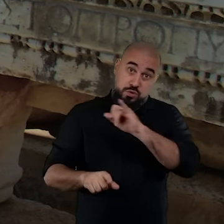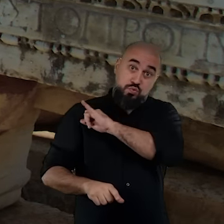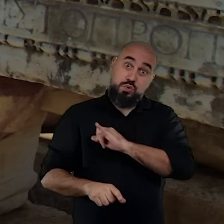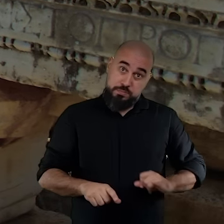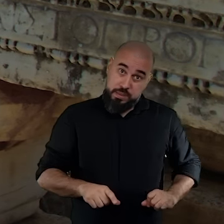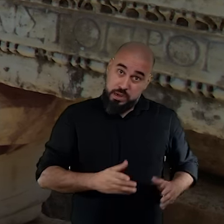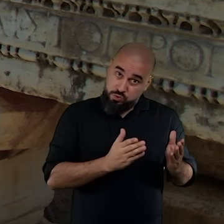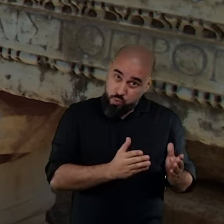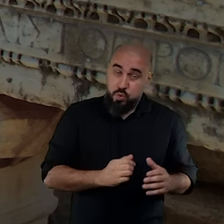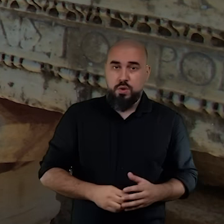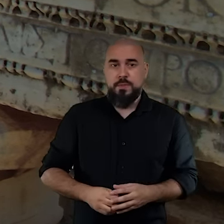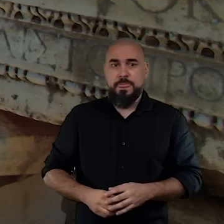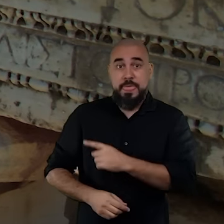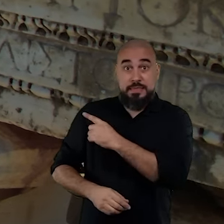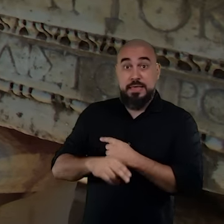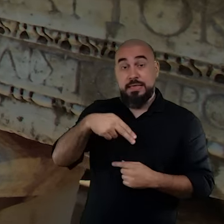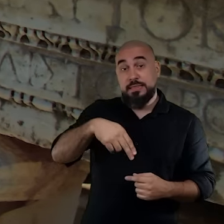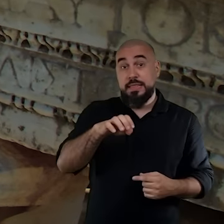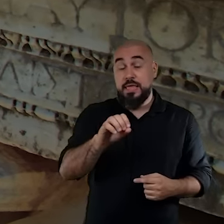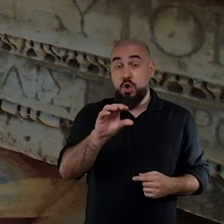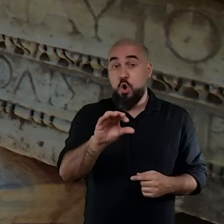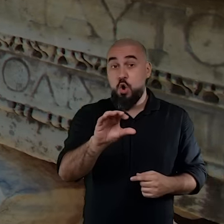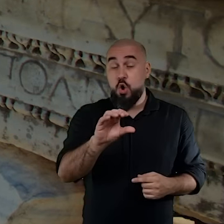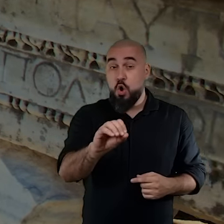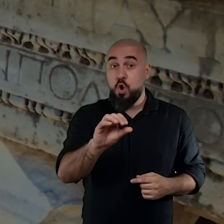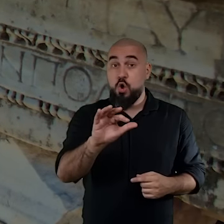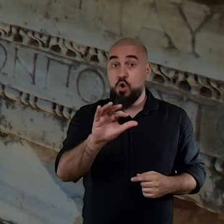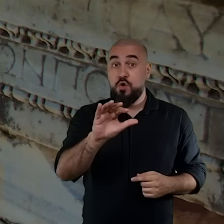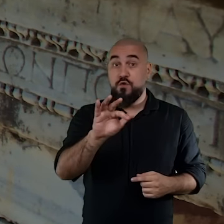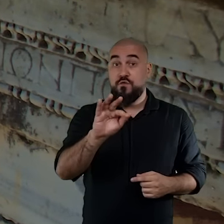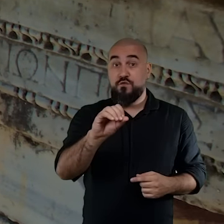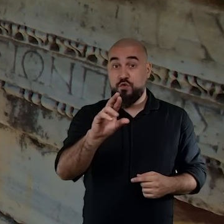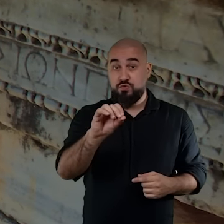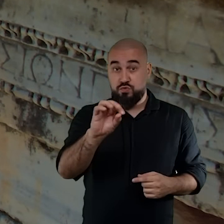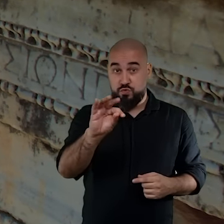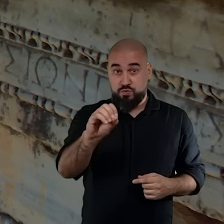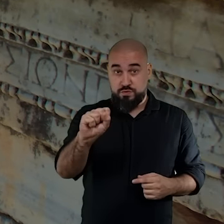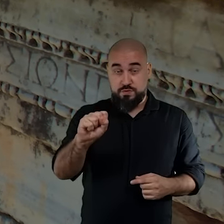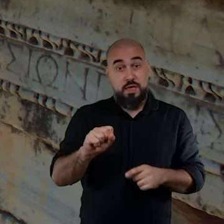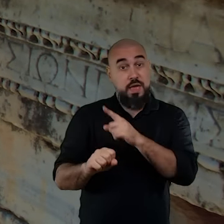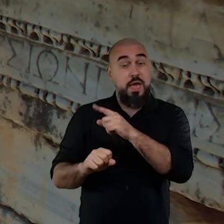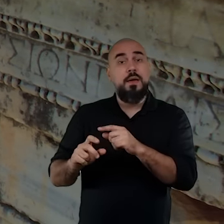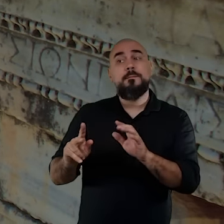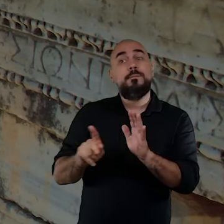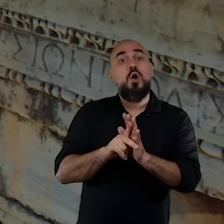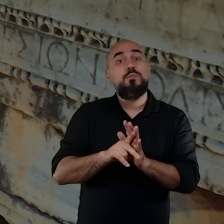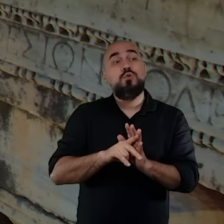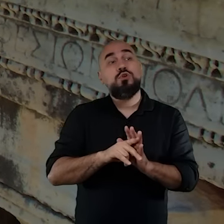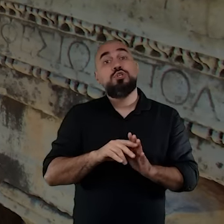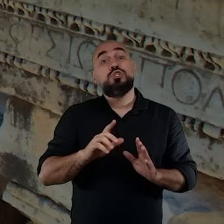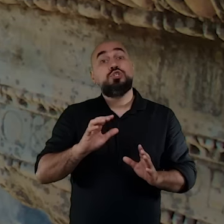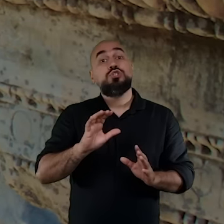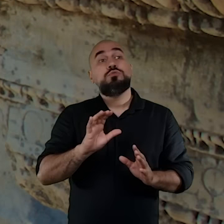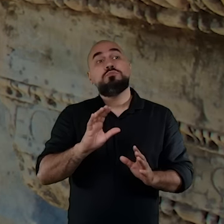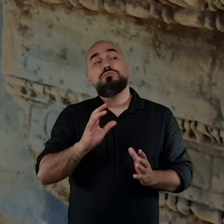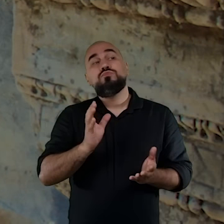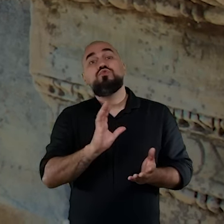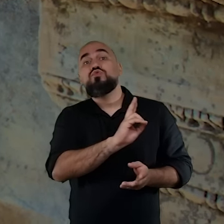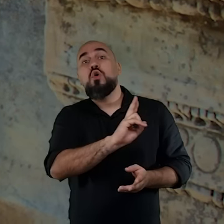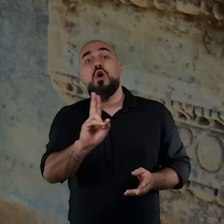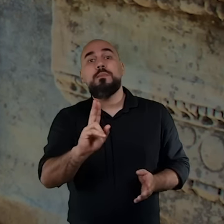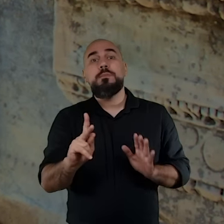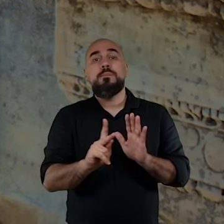expressão Neócoros significa justamente aquele tipo de título imperial dado à cidade. Aquele negócio,